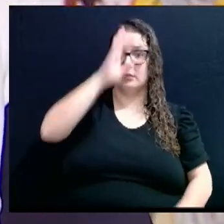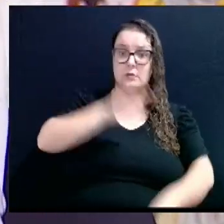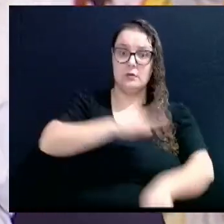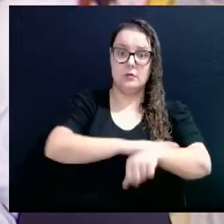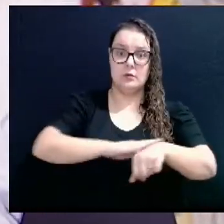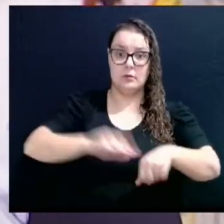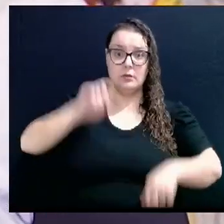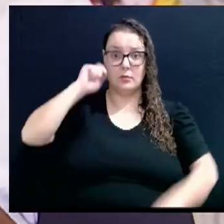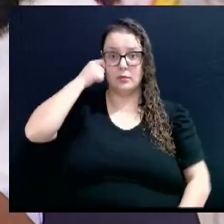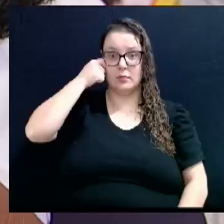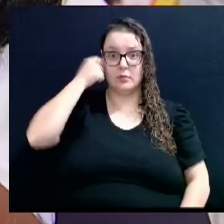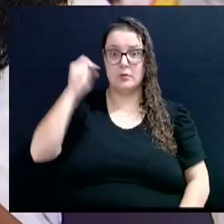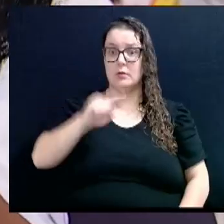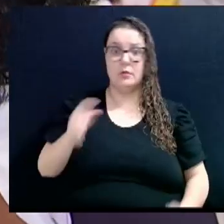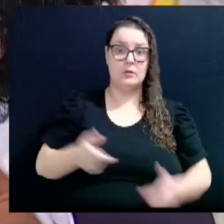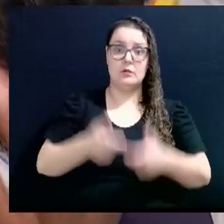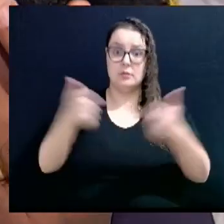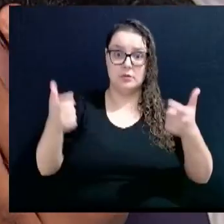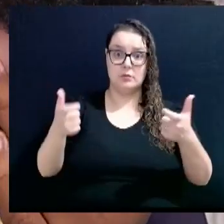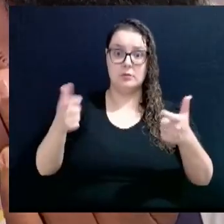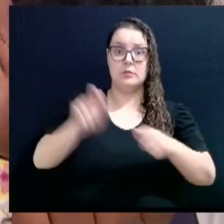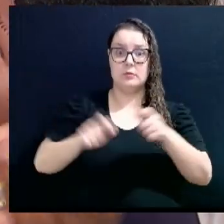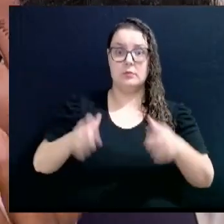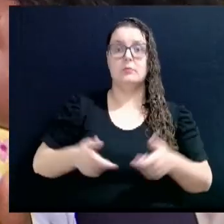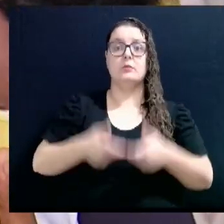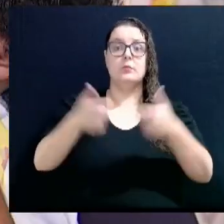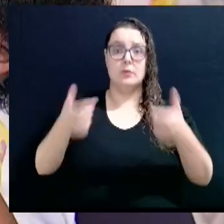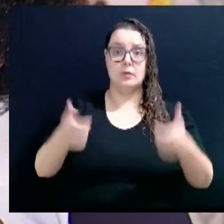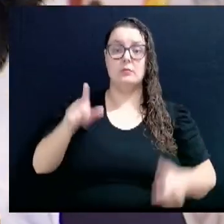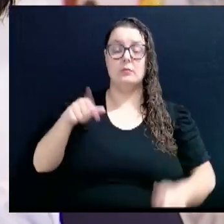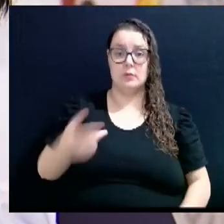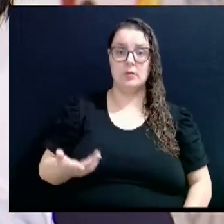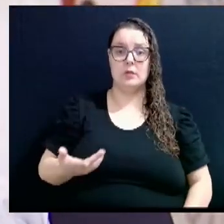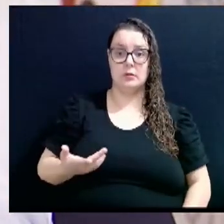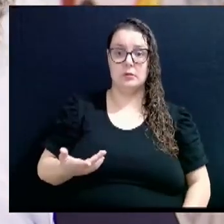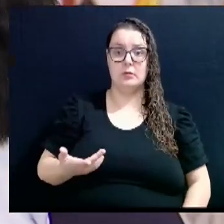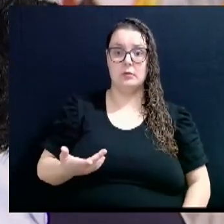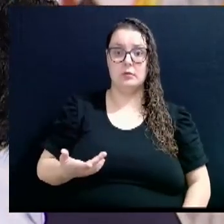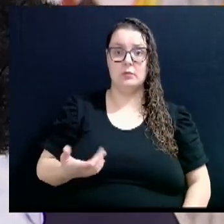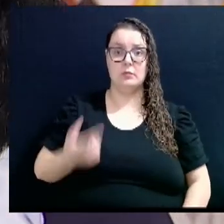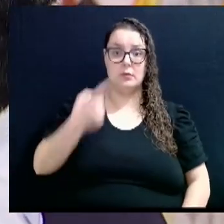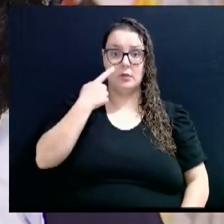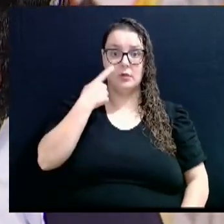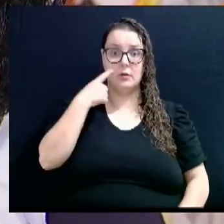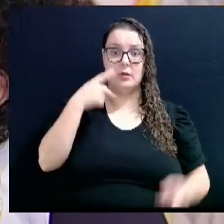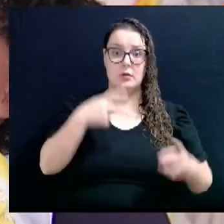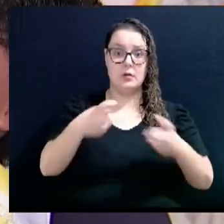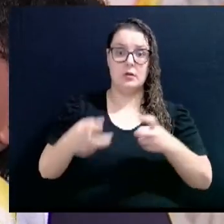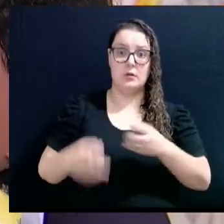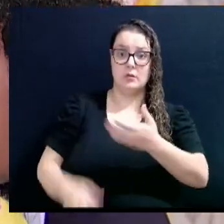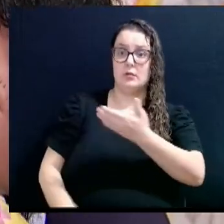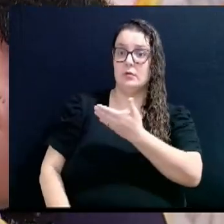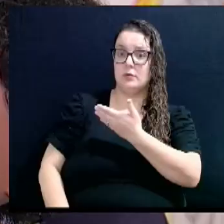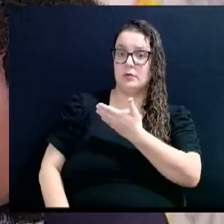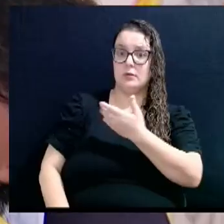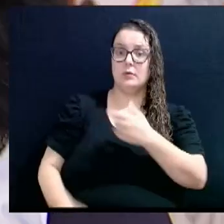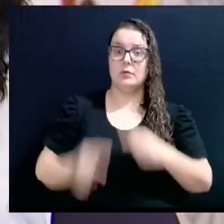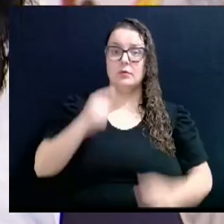muitas pessoas, mas a maioria são. E como dá para perceber, ela tem